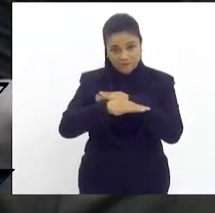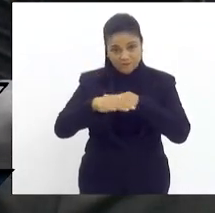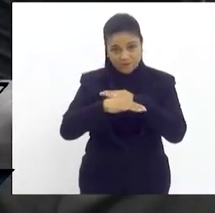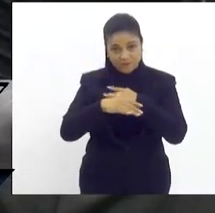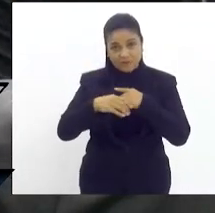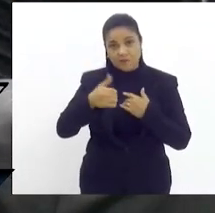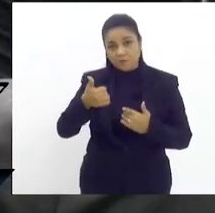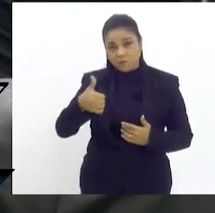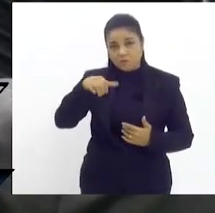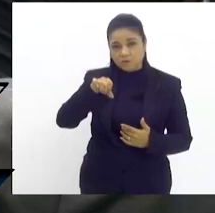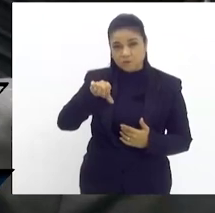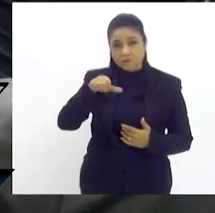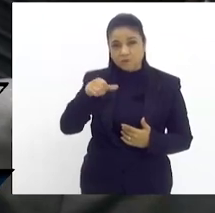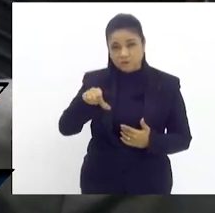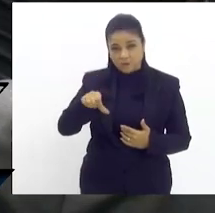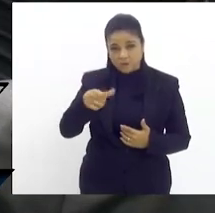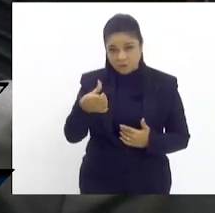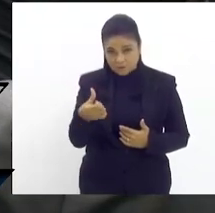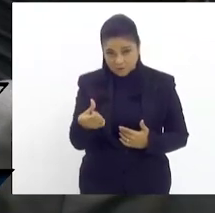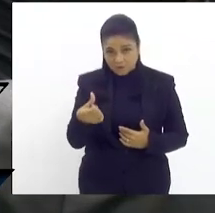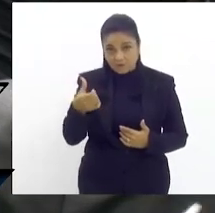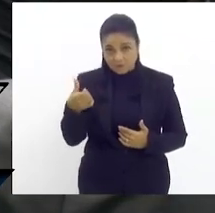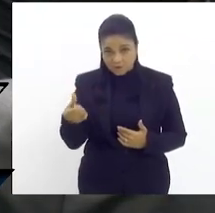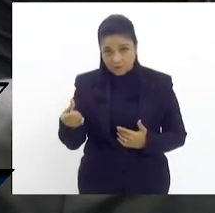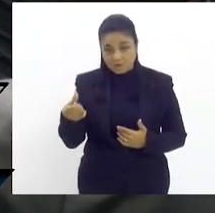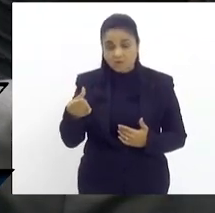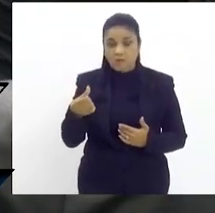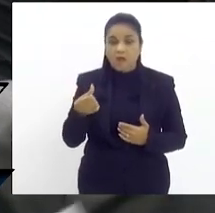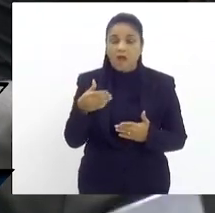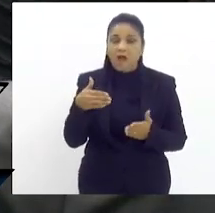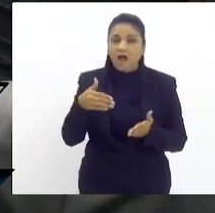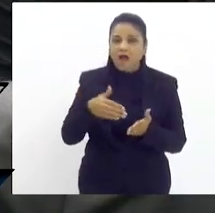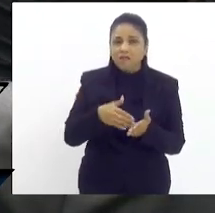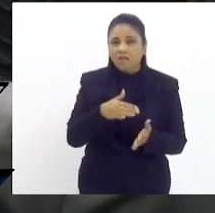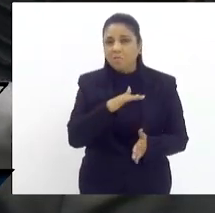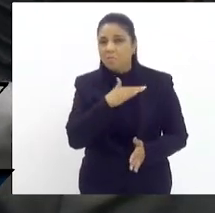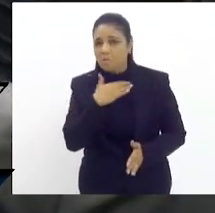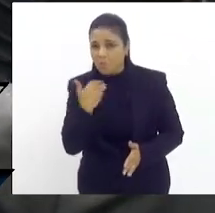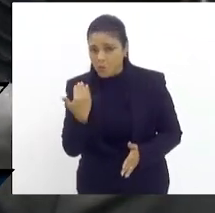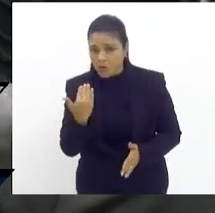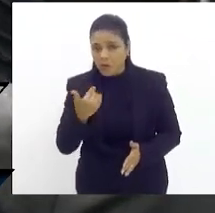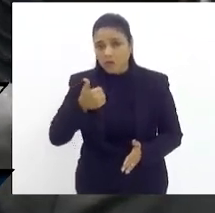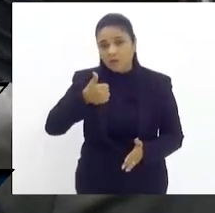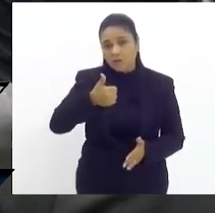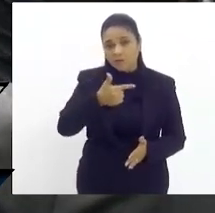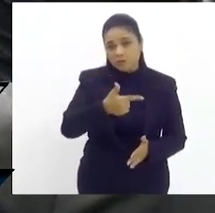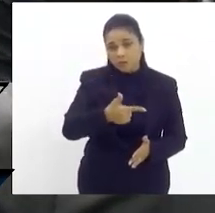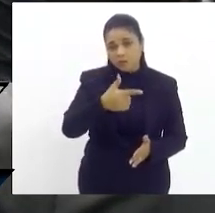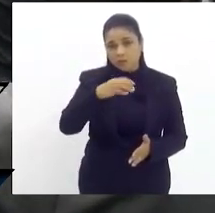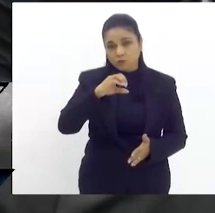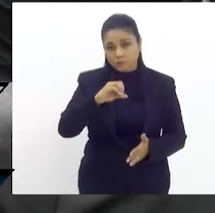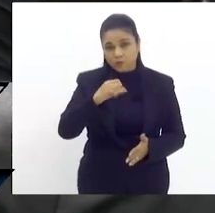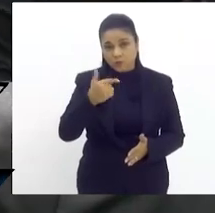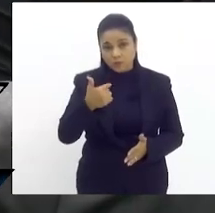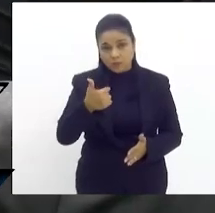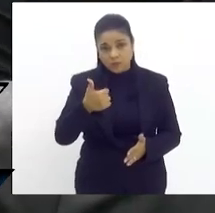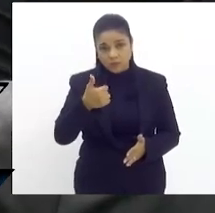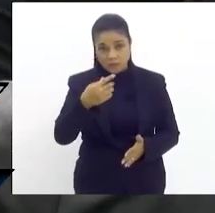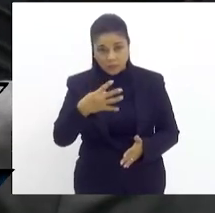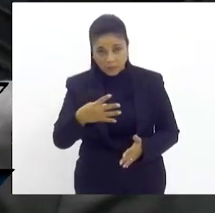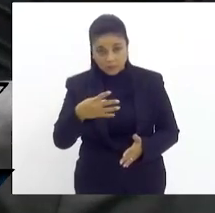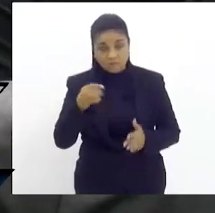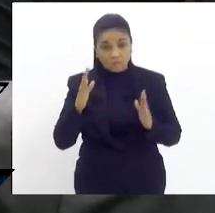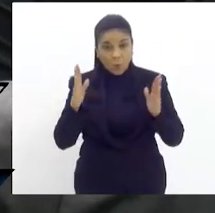até se o falecimento 2013 e ele foi bispo emérito